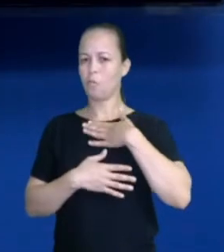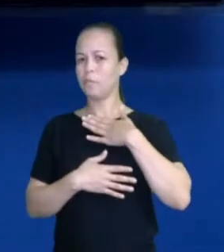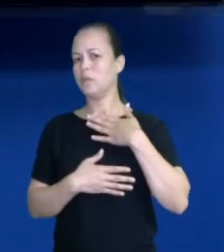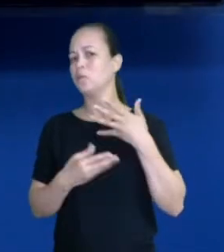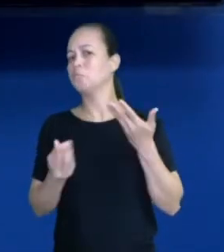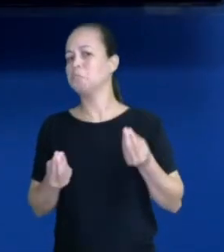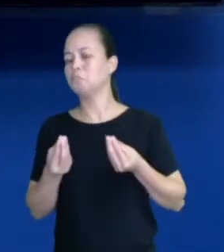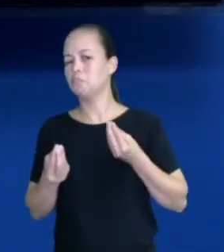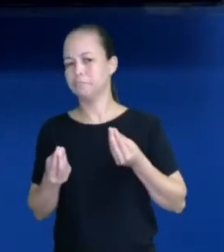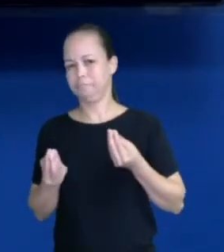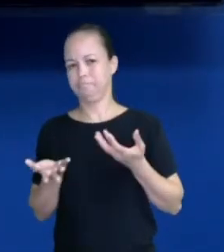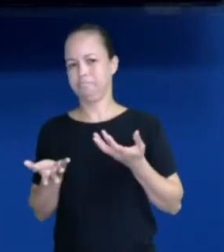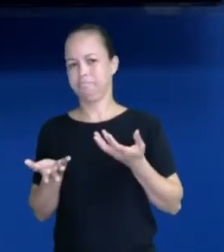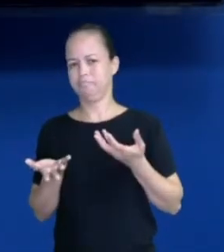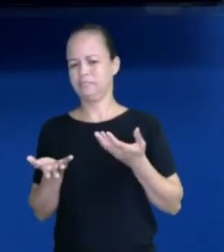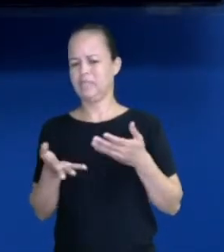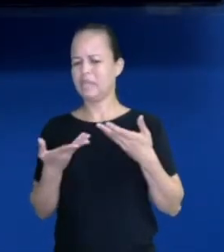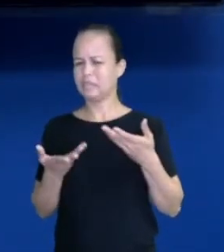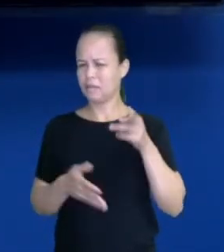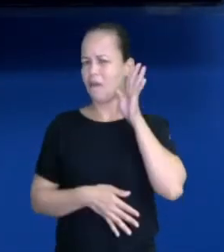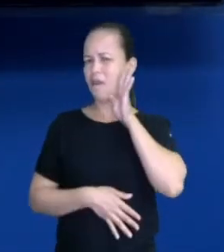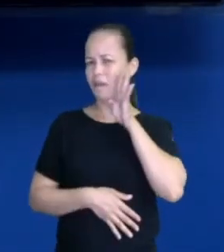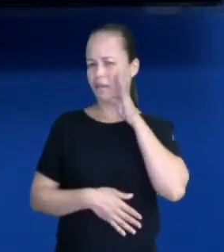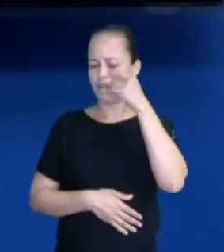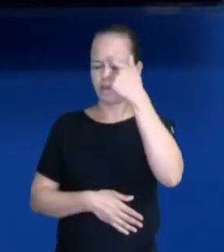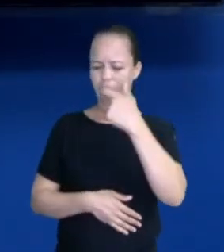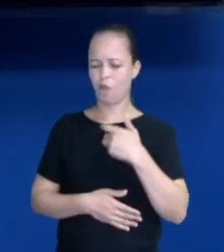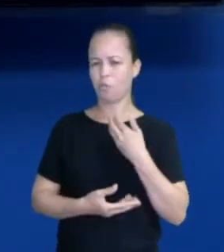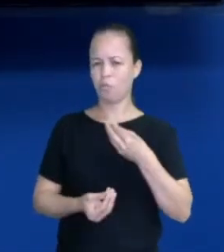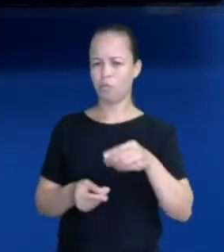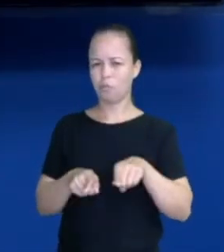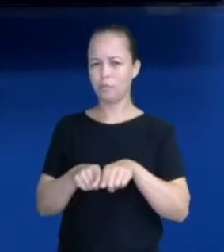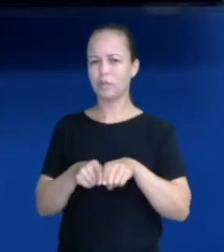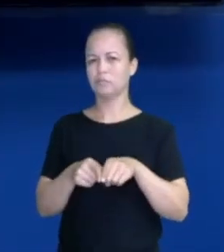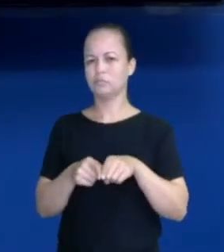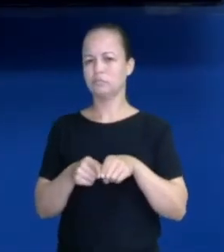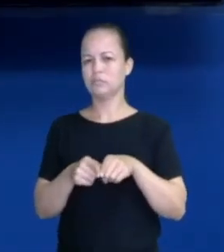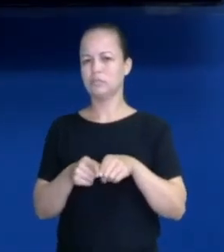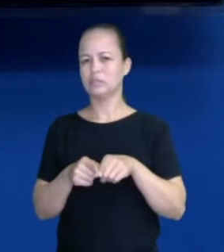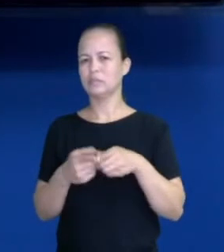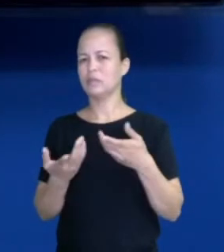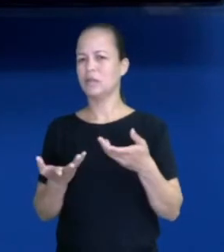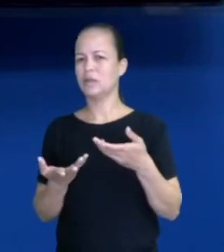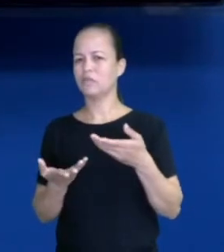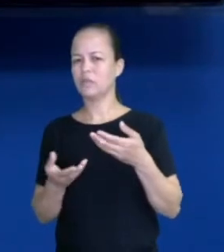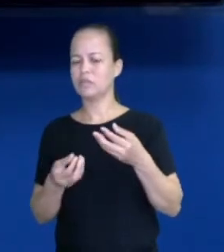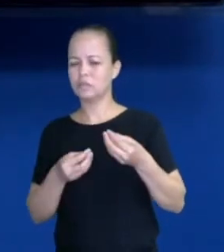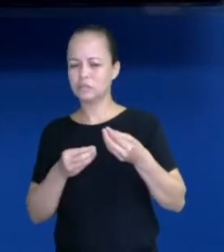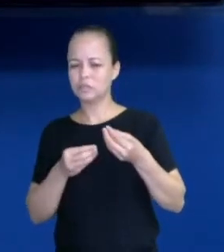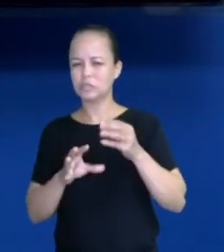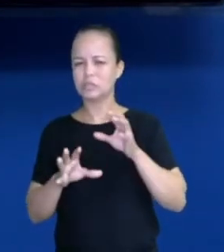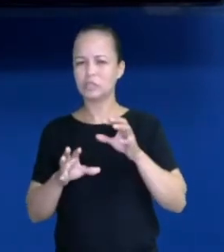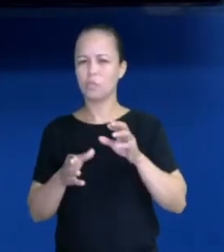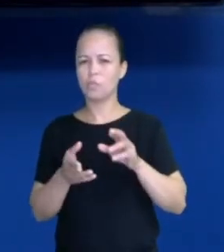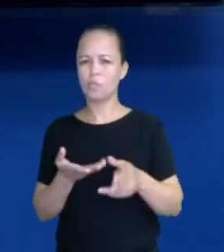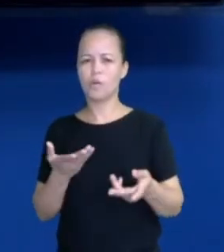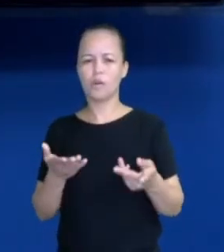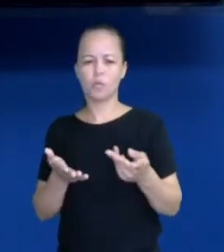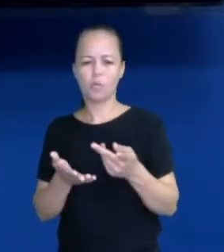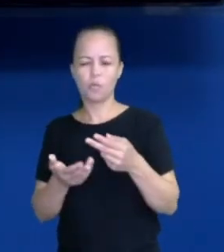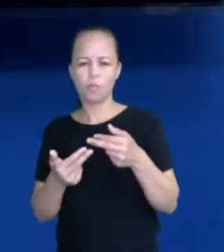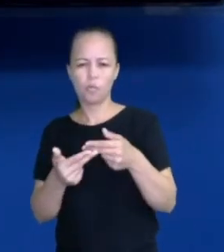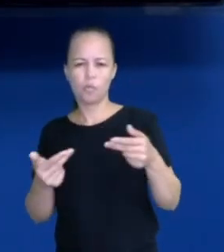comigo, será que seria legal eu fazer uma postagem de uma discriminação,